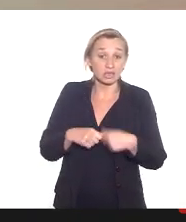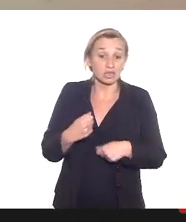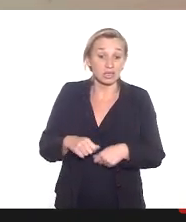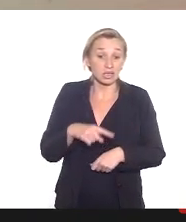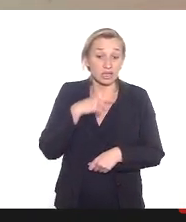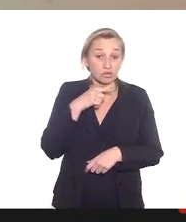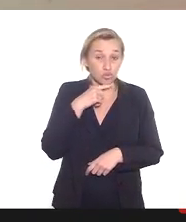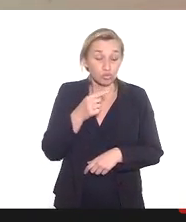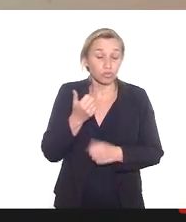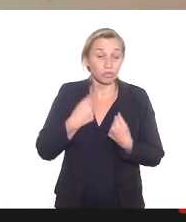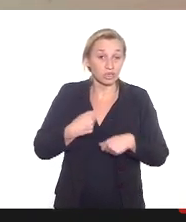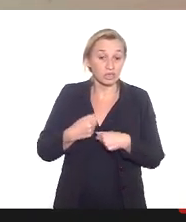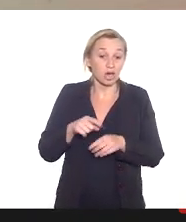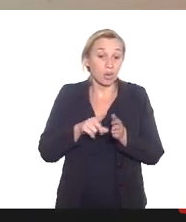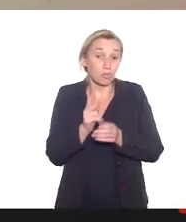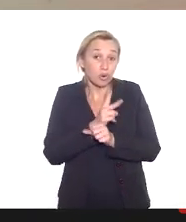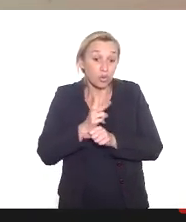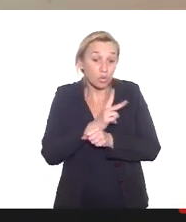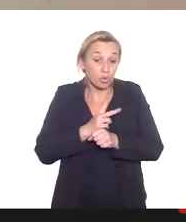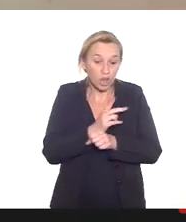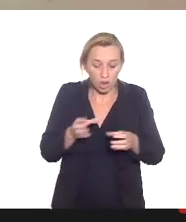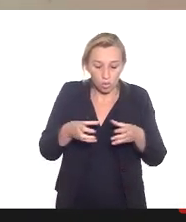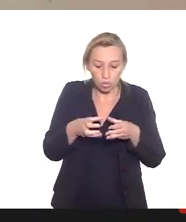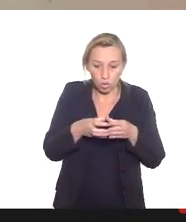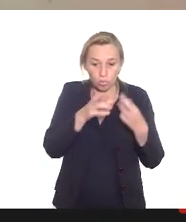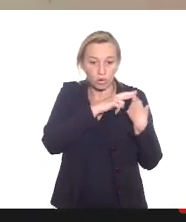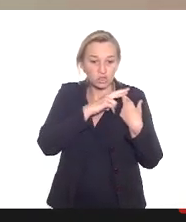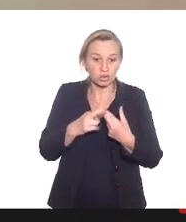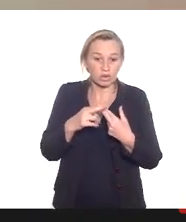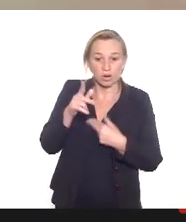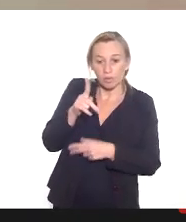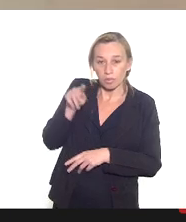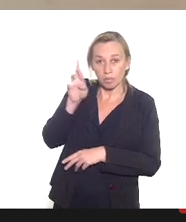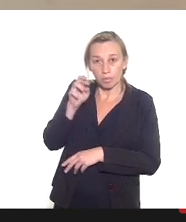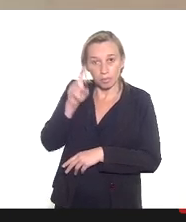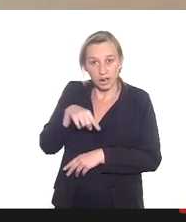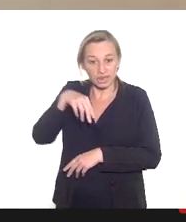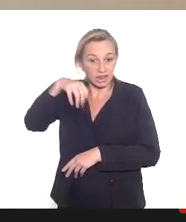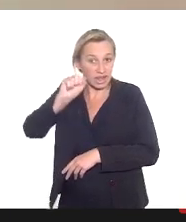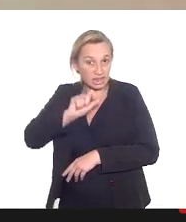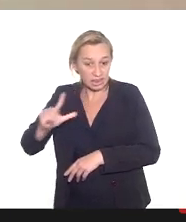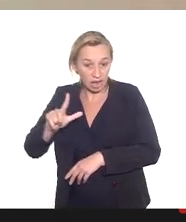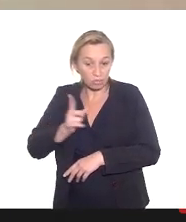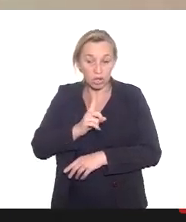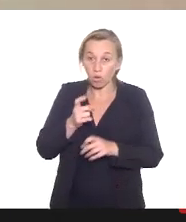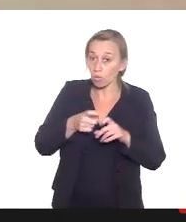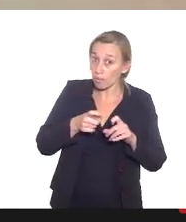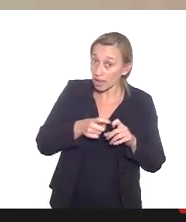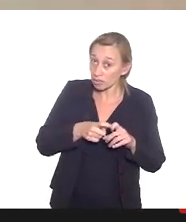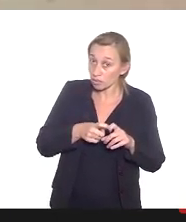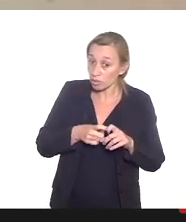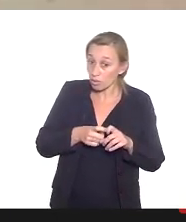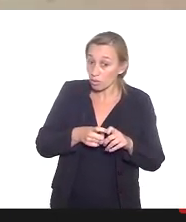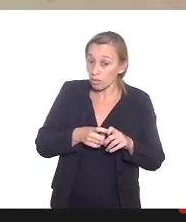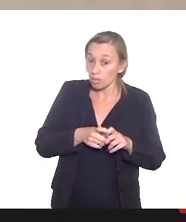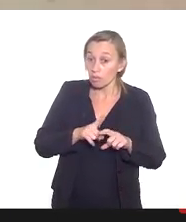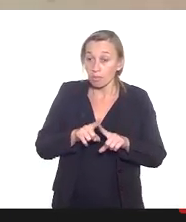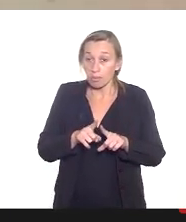benefícios que ela procure a equipe responsável pelo pré-natal não necessariamente médico é